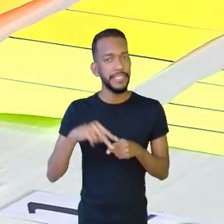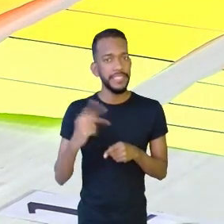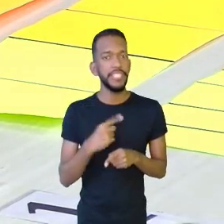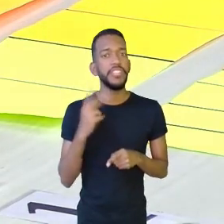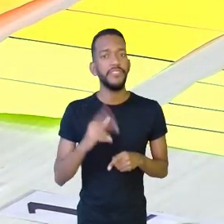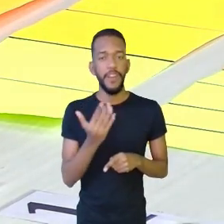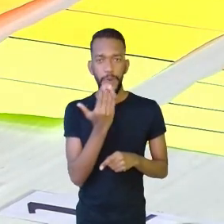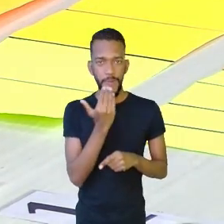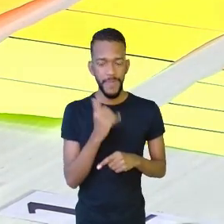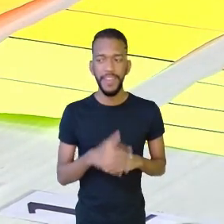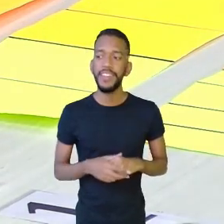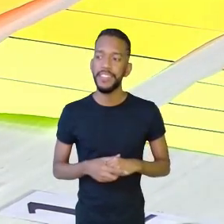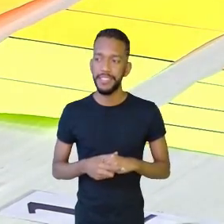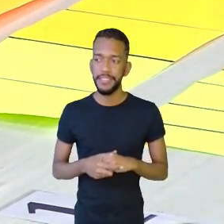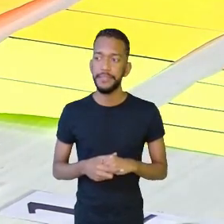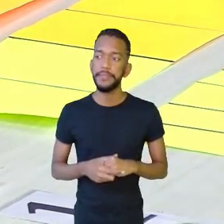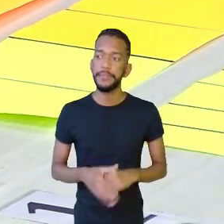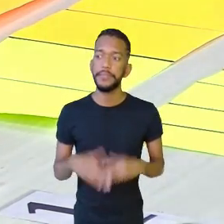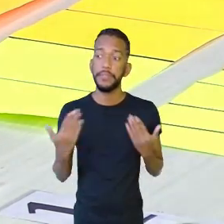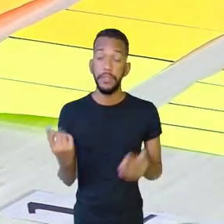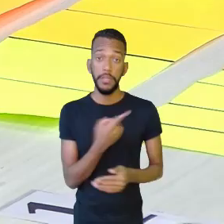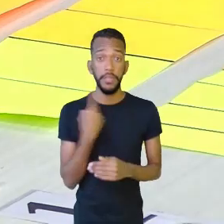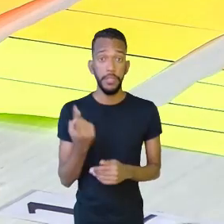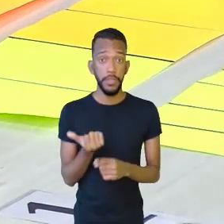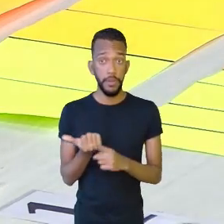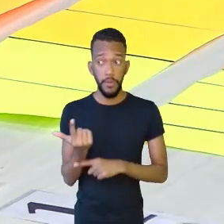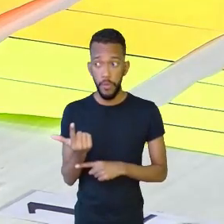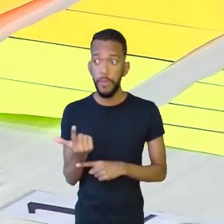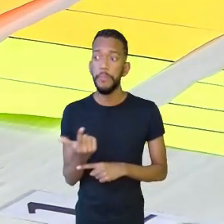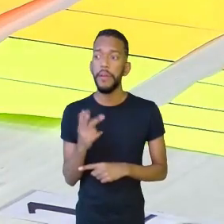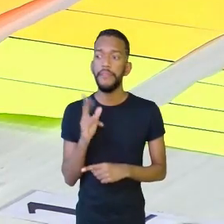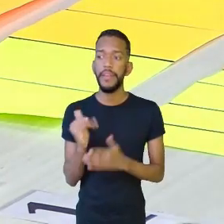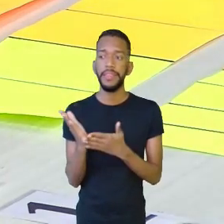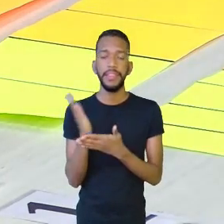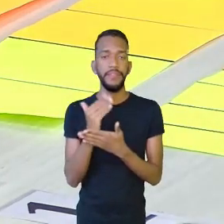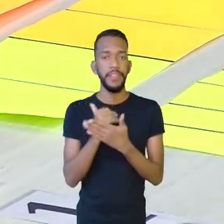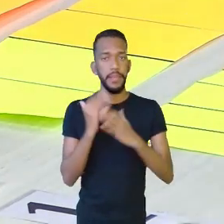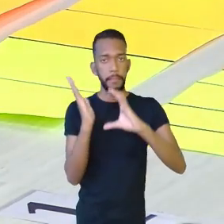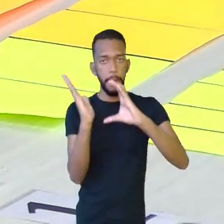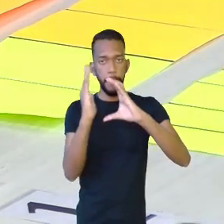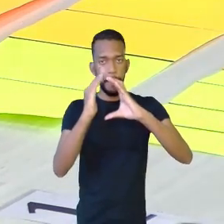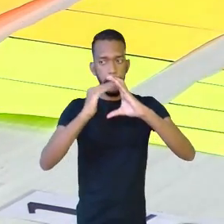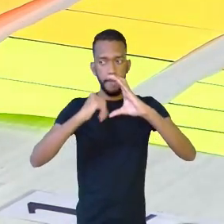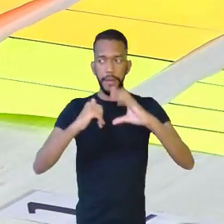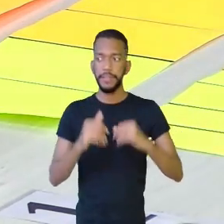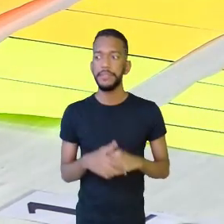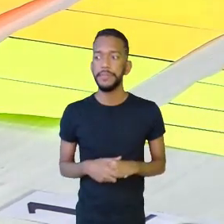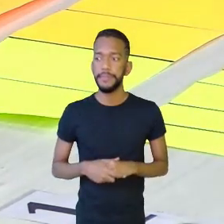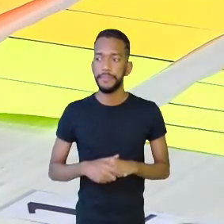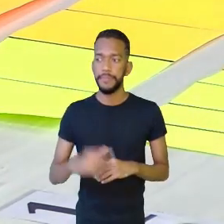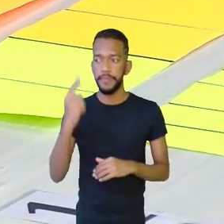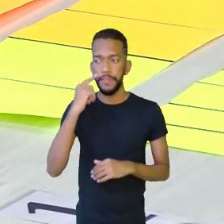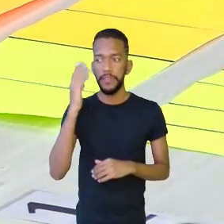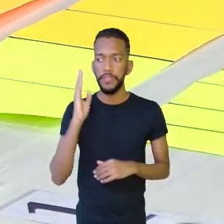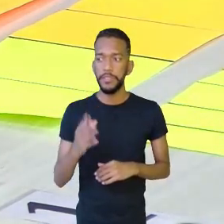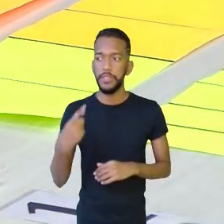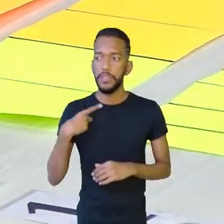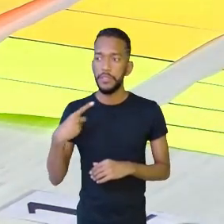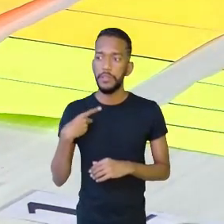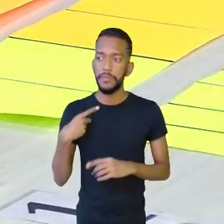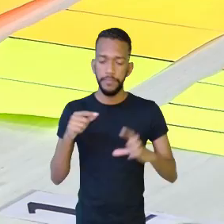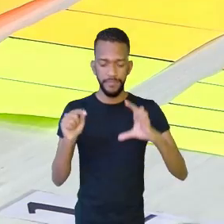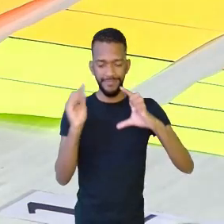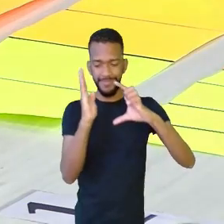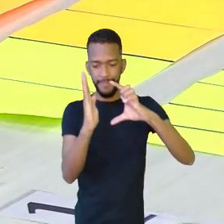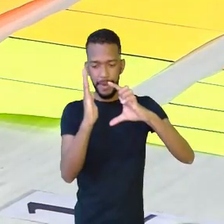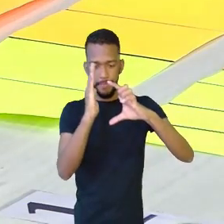comer. Então, a gente compra e ela foi dividida. No caso, olha só, já está me dizendo que